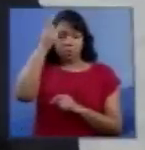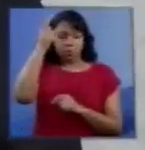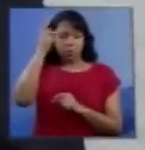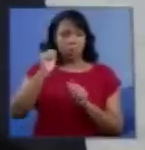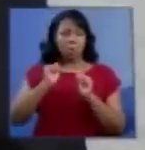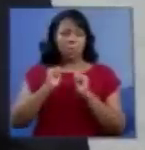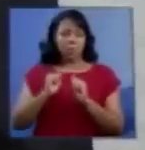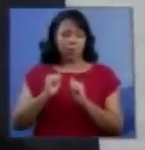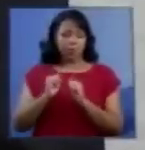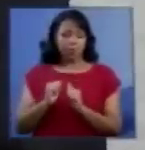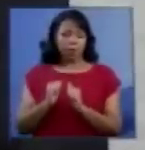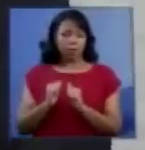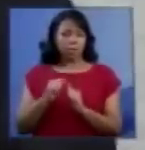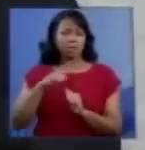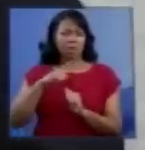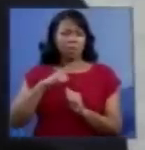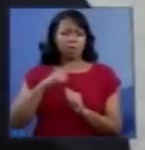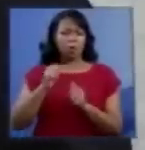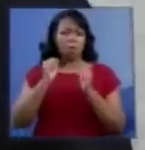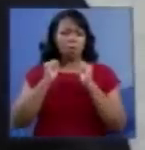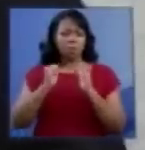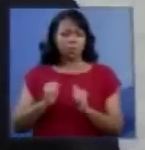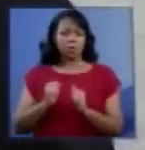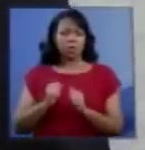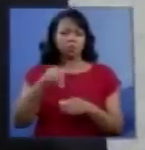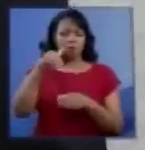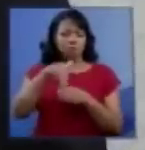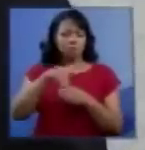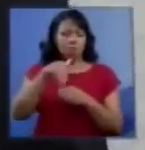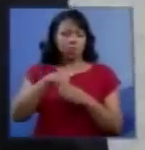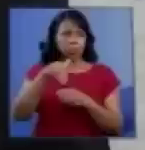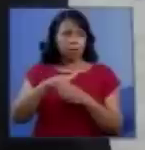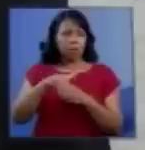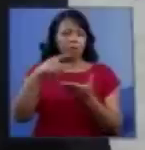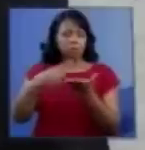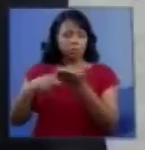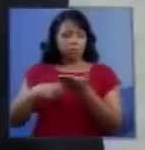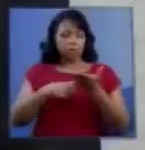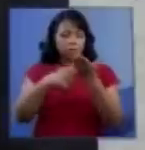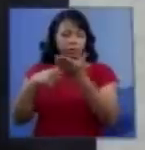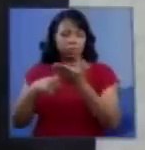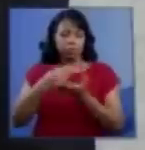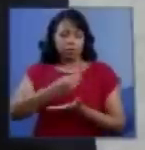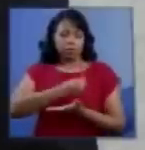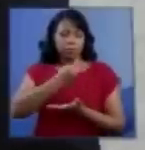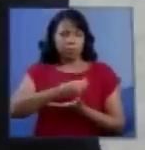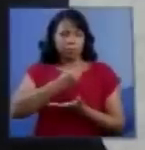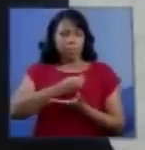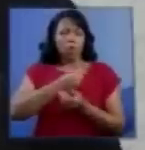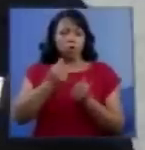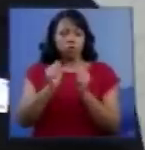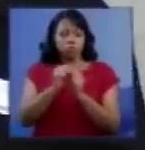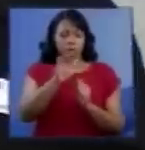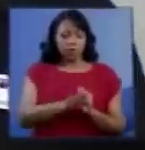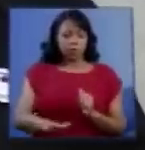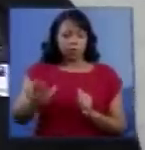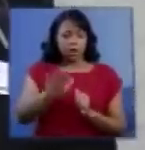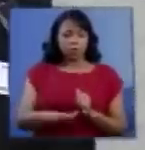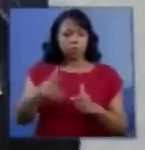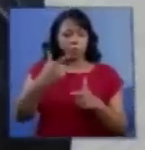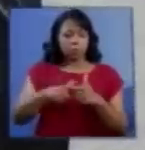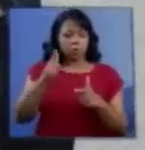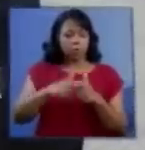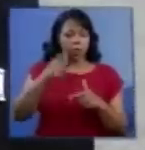eh tem o poder de votar de decidir sobre a nossa vida das crianças qu